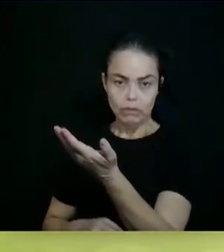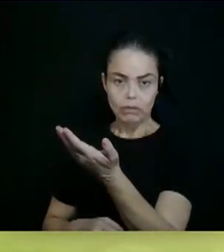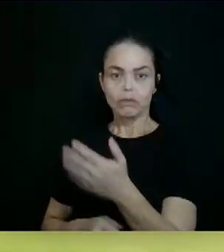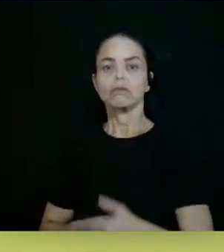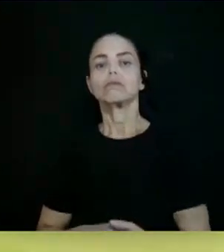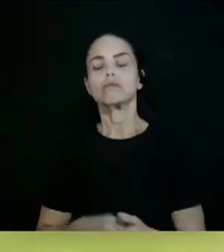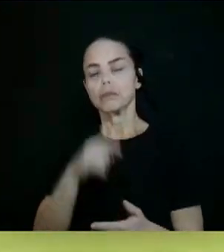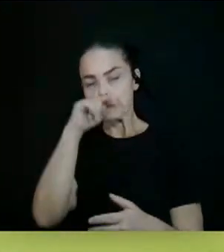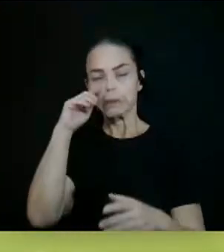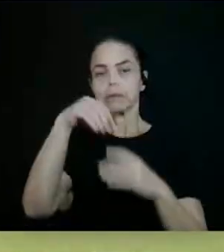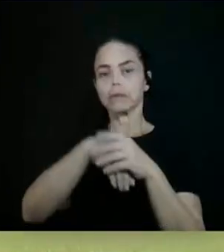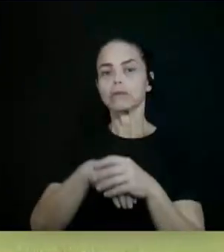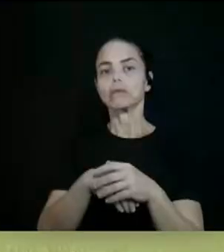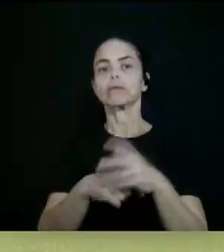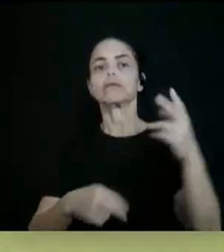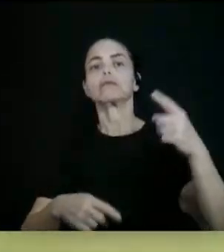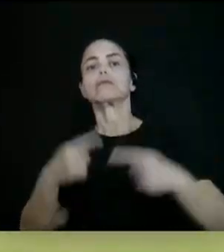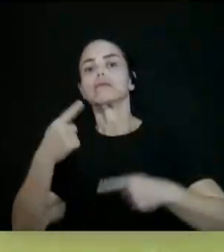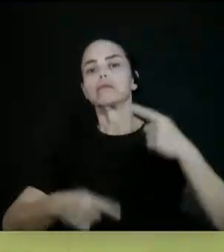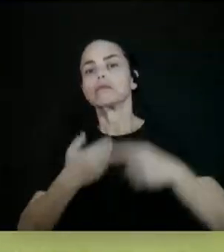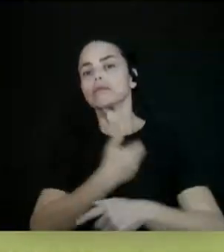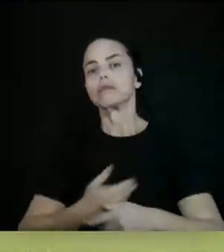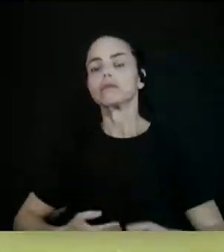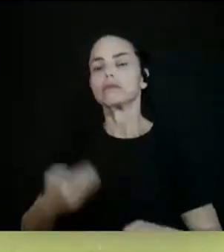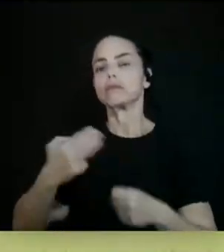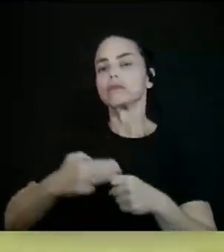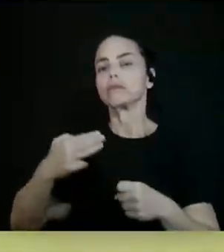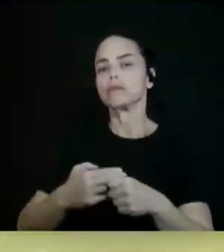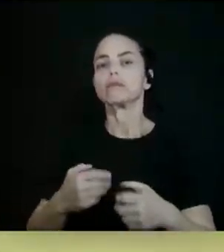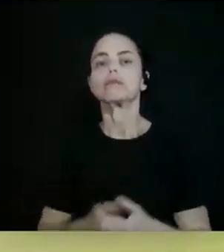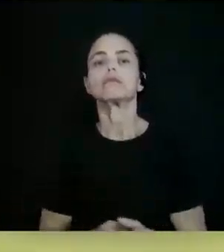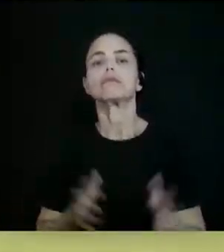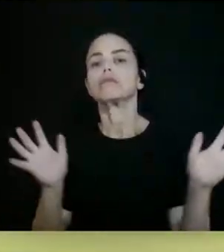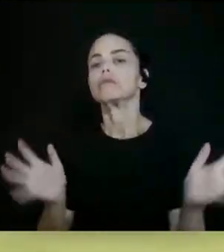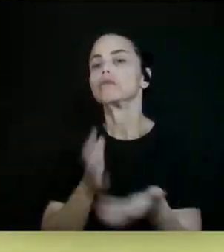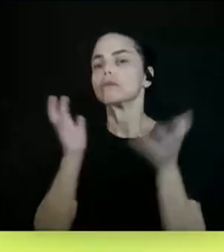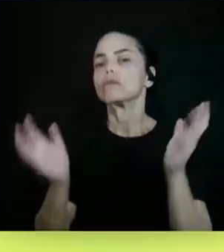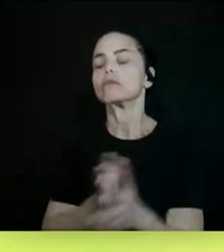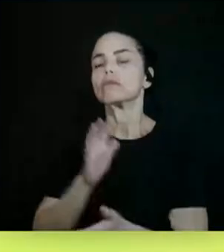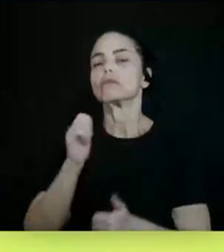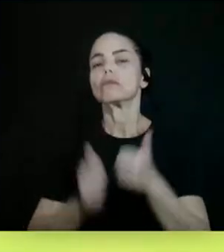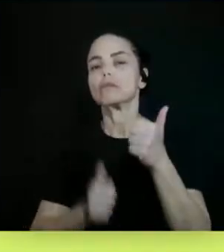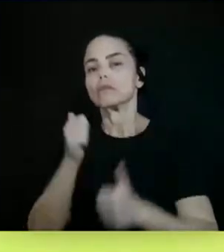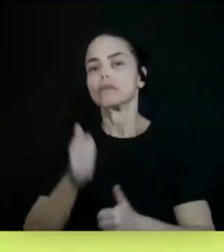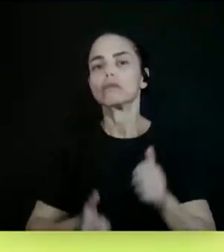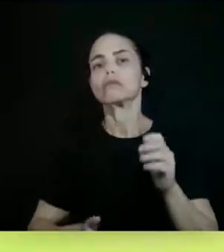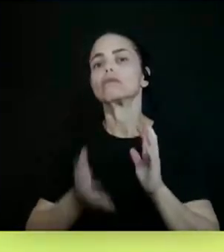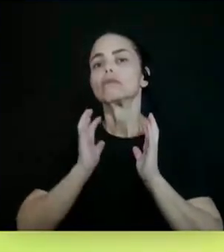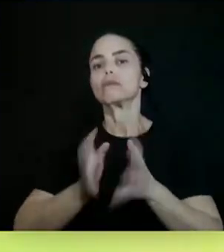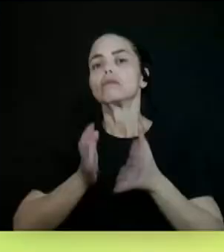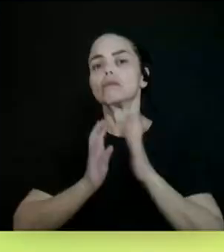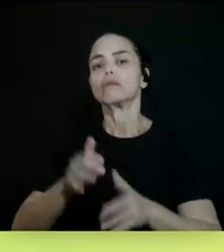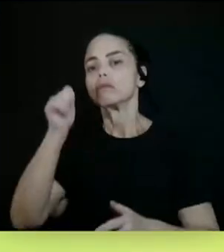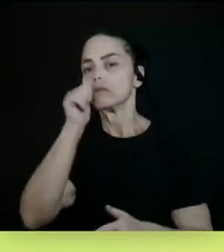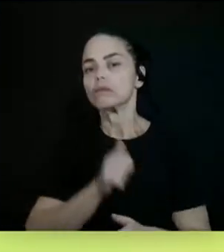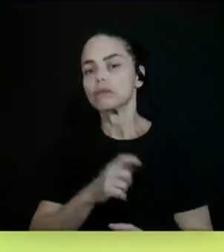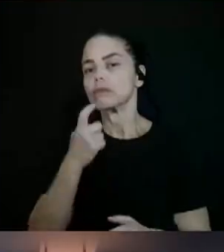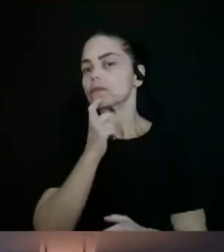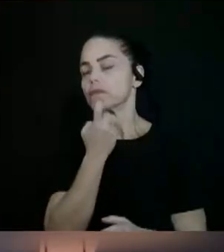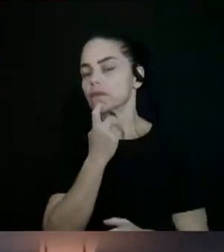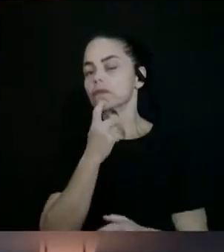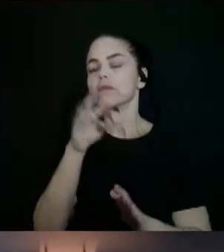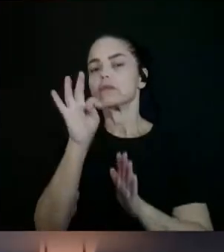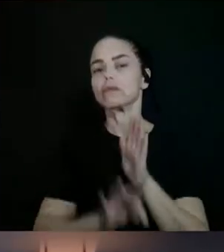implantação de política pública municipal de incentivo ao futebol feminino em Campinas. O texto foi